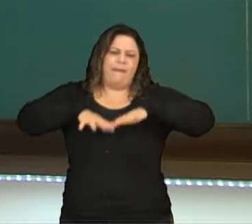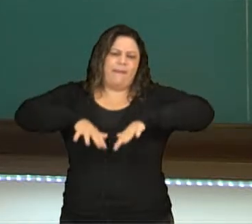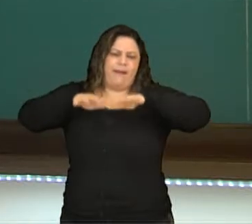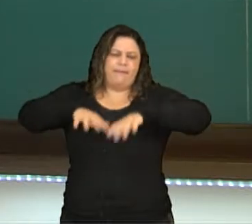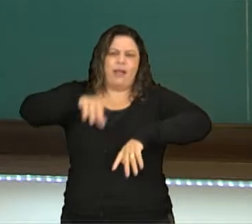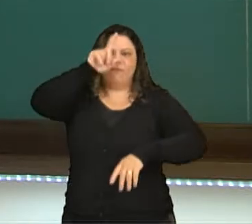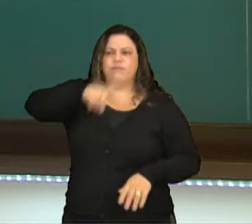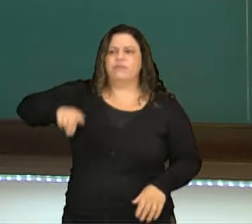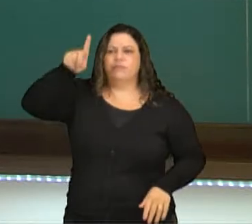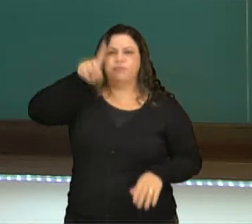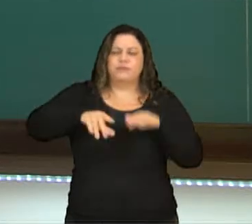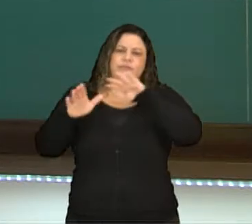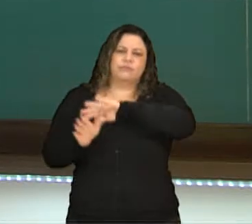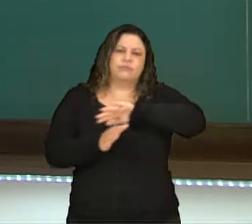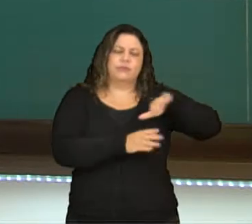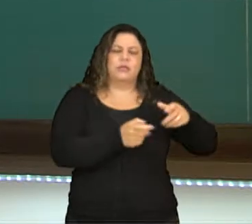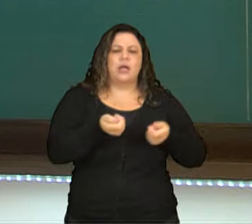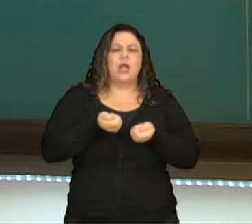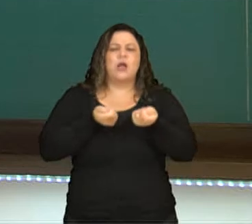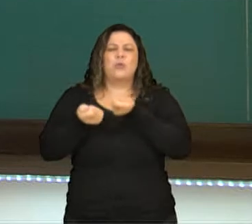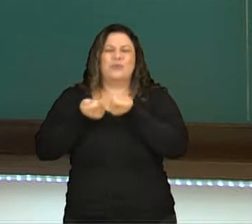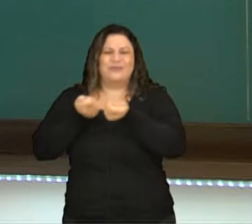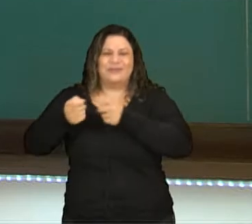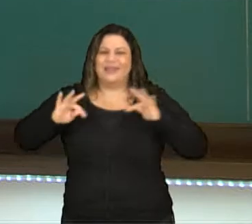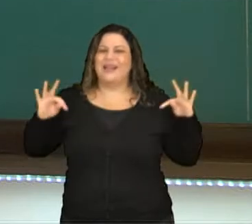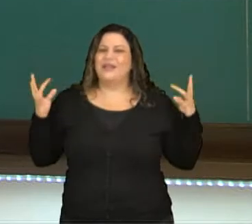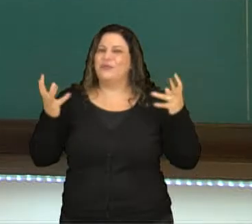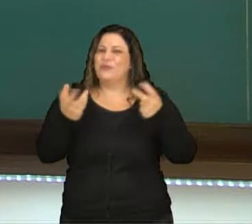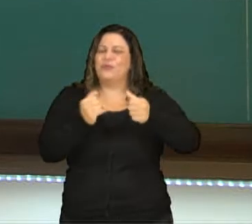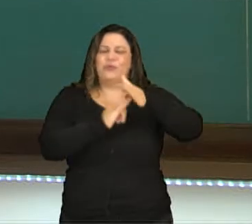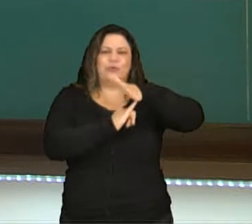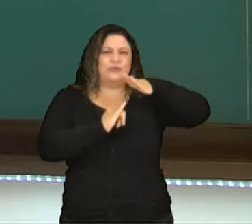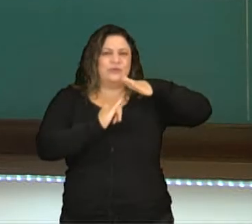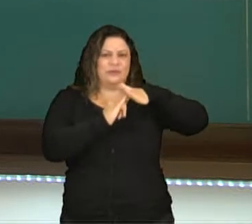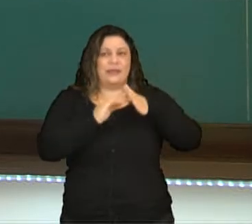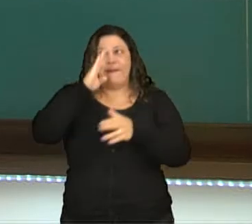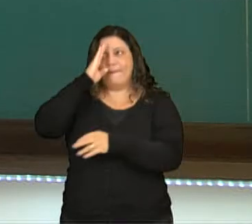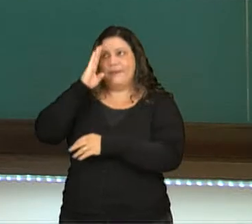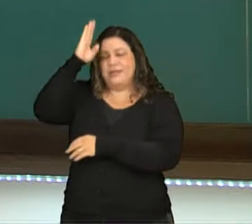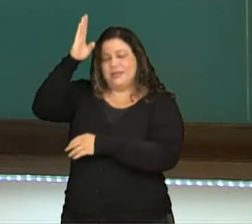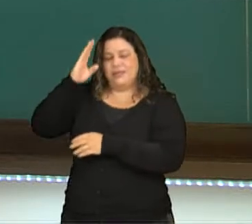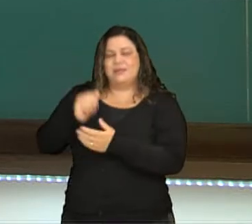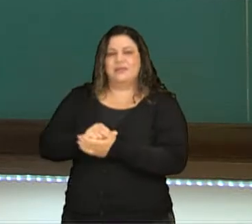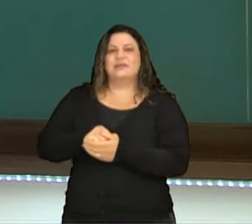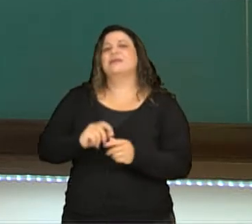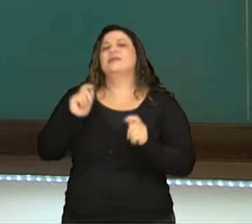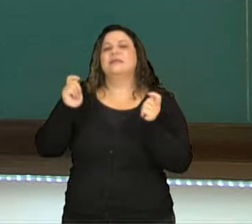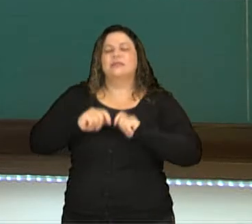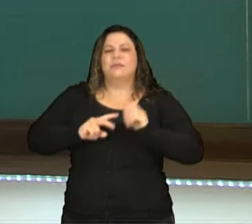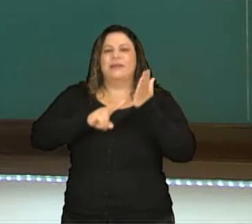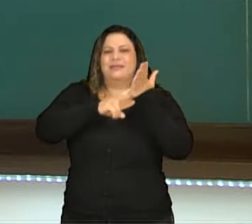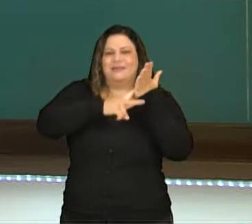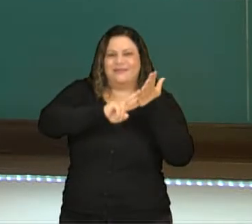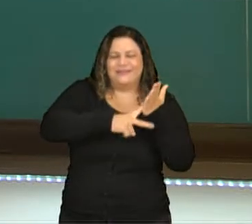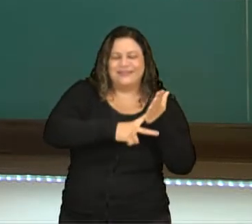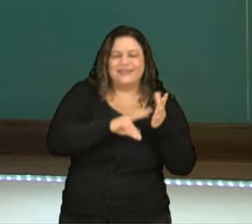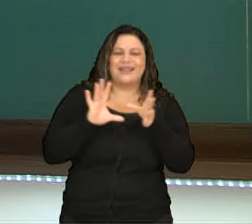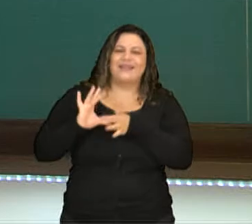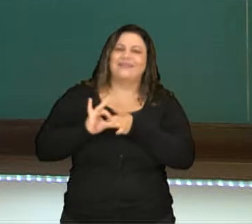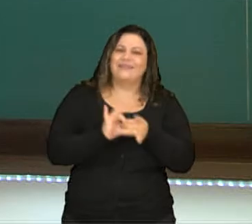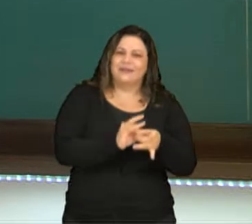a controlar todas as instituições, principalmente os sindicatos ligados aos trabalhadores. Então, um